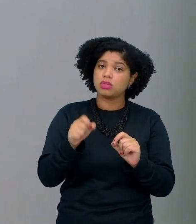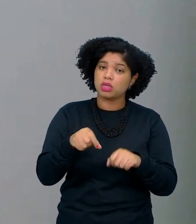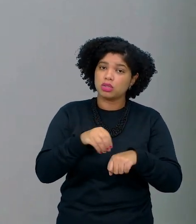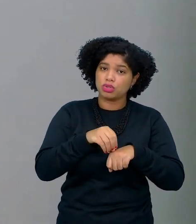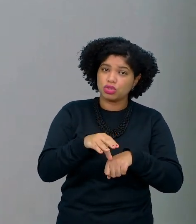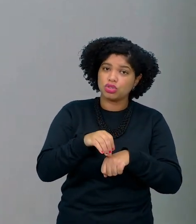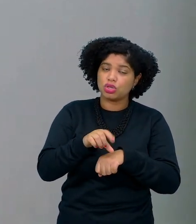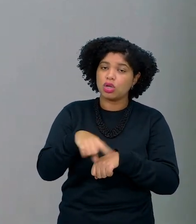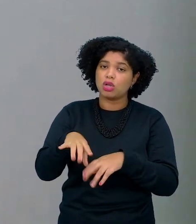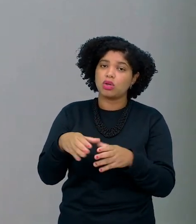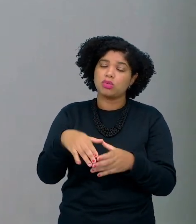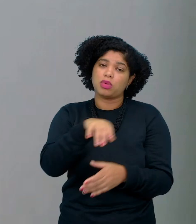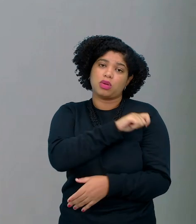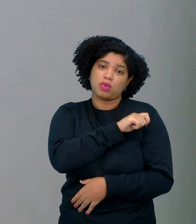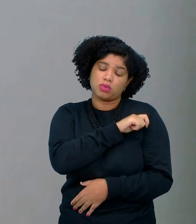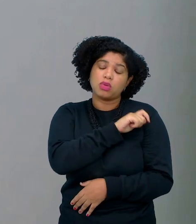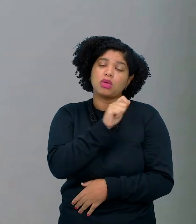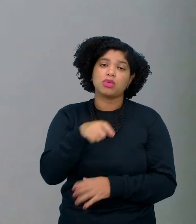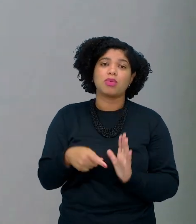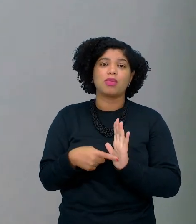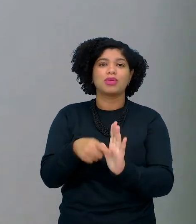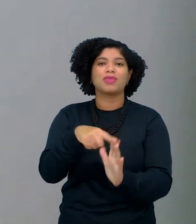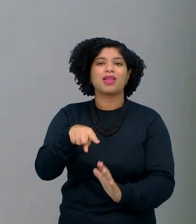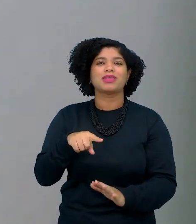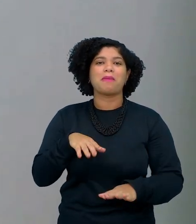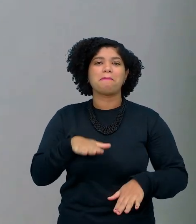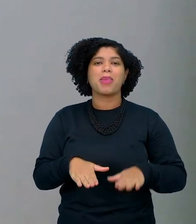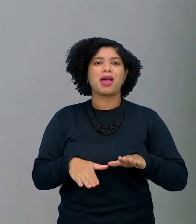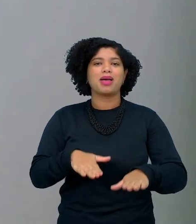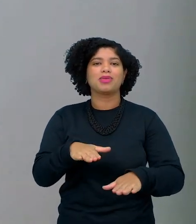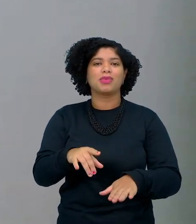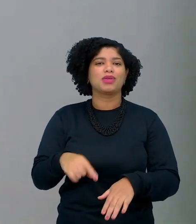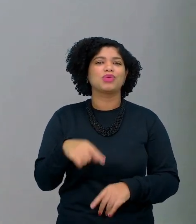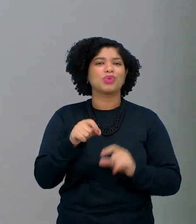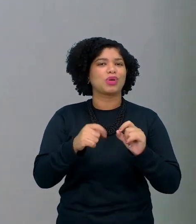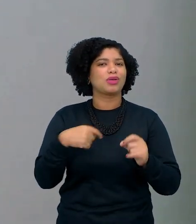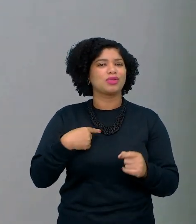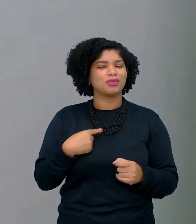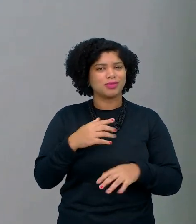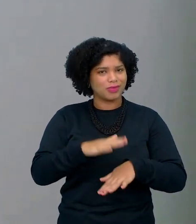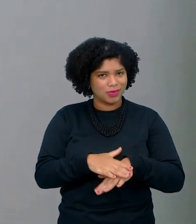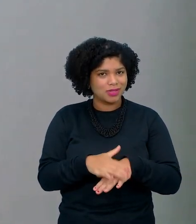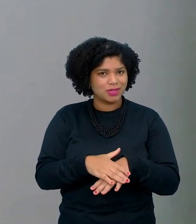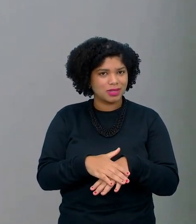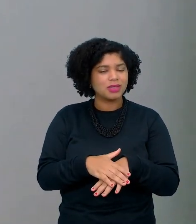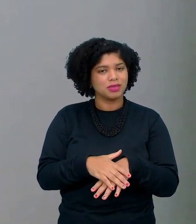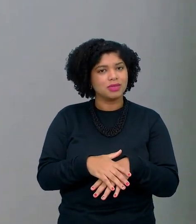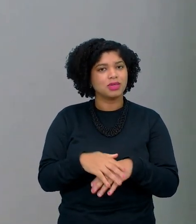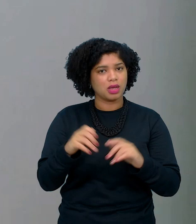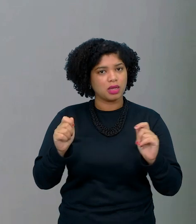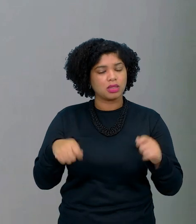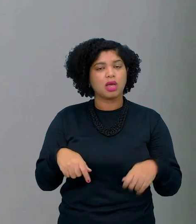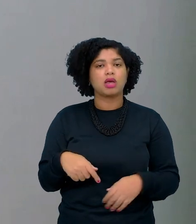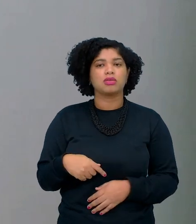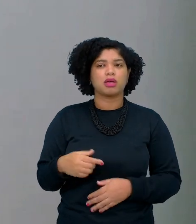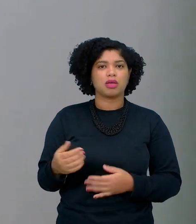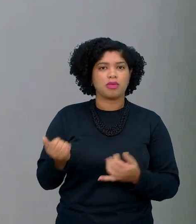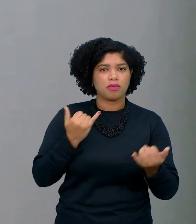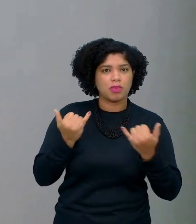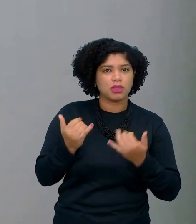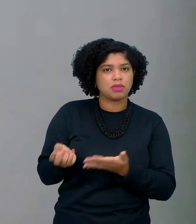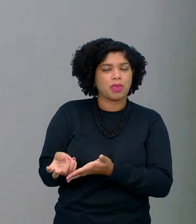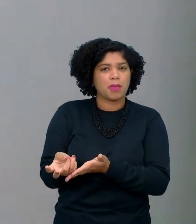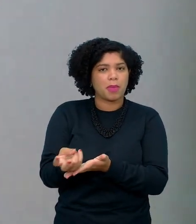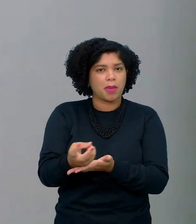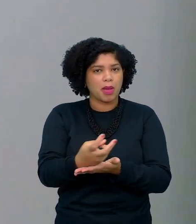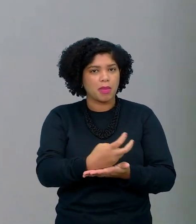esses alunos e mostrar para eles o passo a passo do que nós estamos fazendo. Então, a gente vai fazer um levantamento prévio, né?